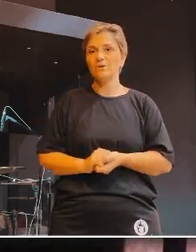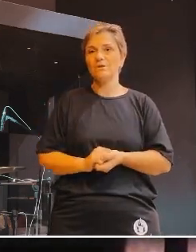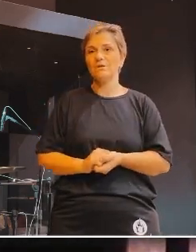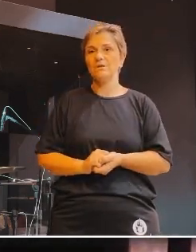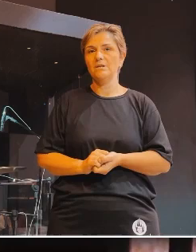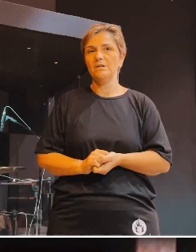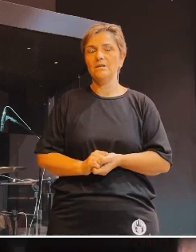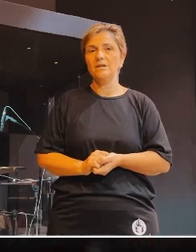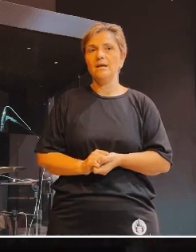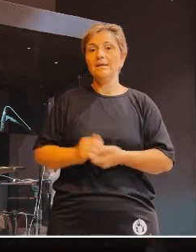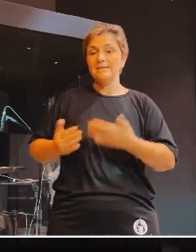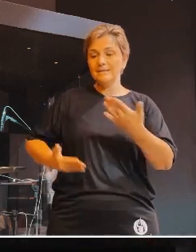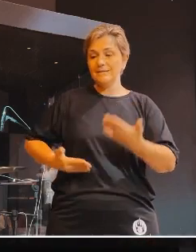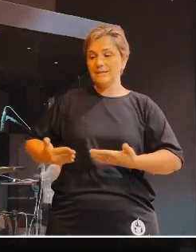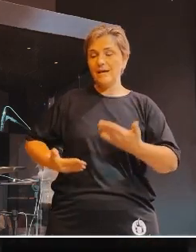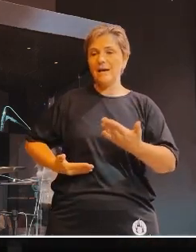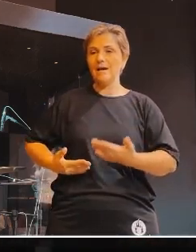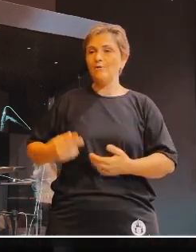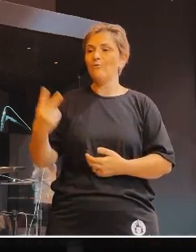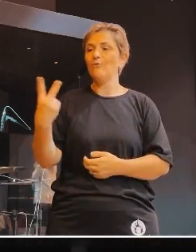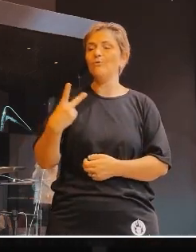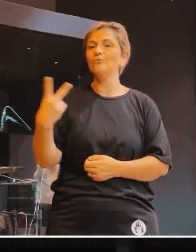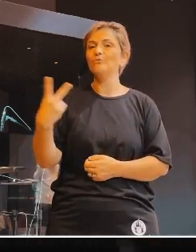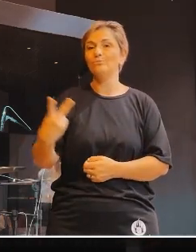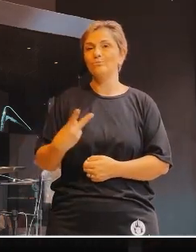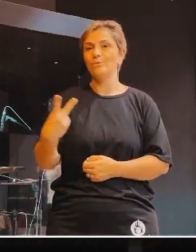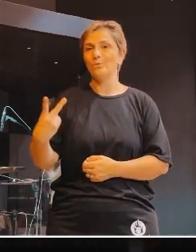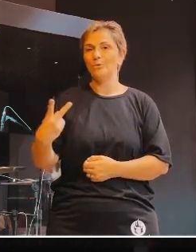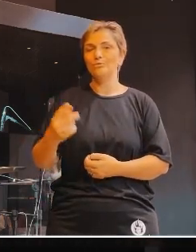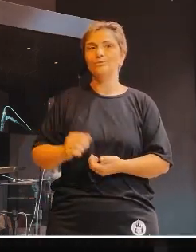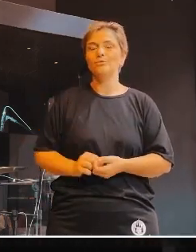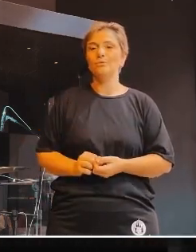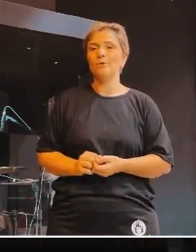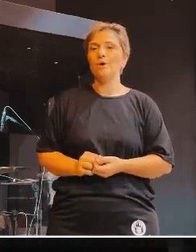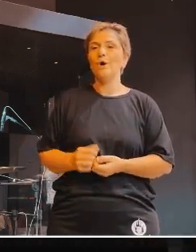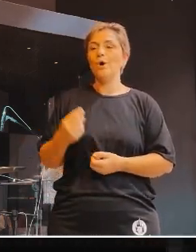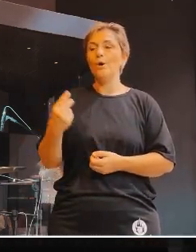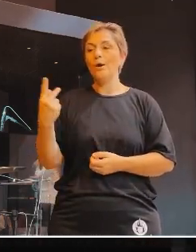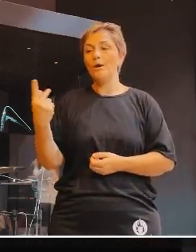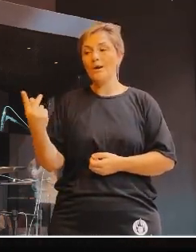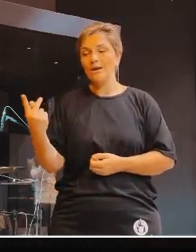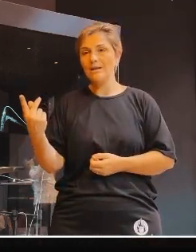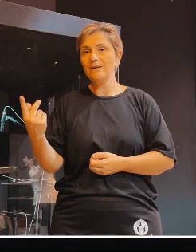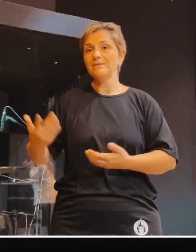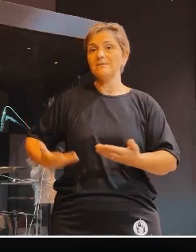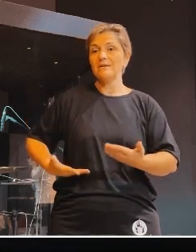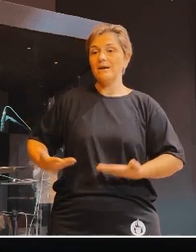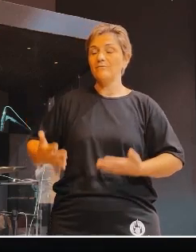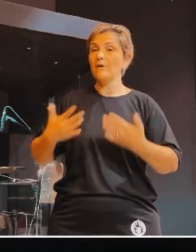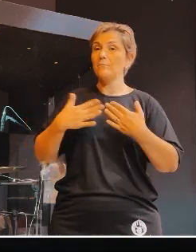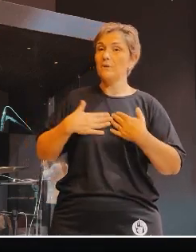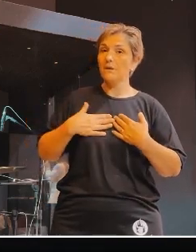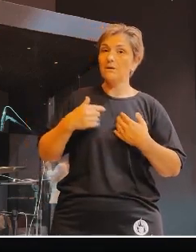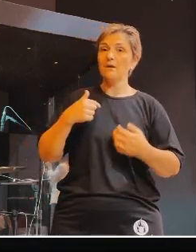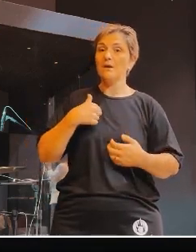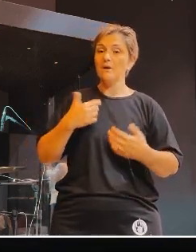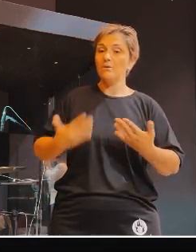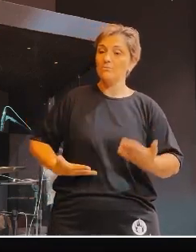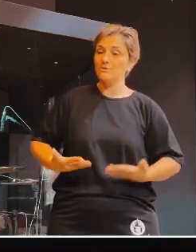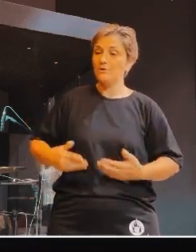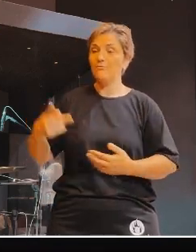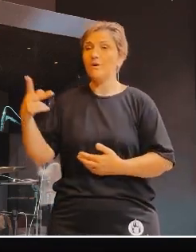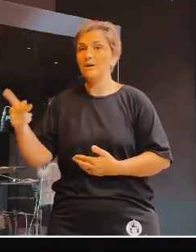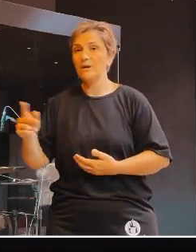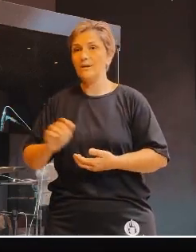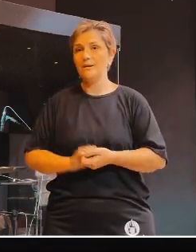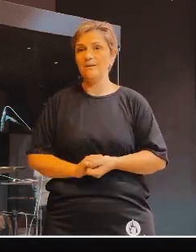Servo uns dos outros. Competição de quem serve mais ao outro. Mas isso não é natural da nossa carne. Isso é